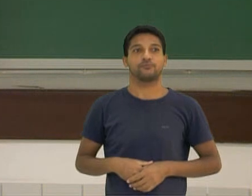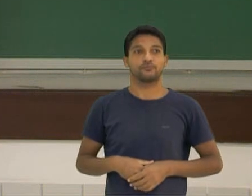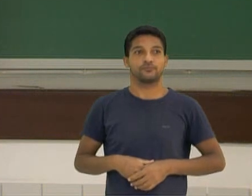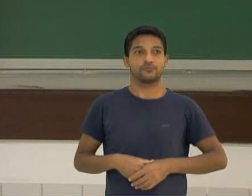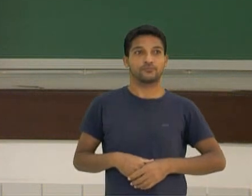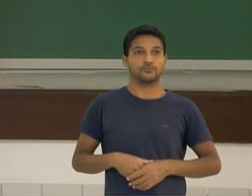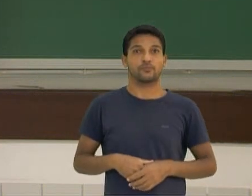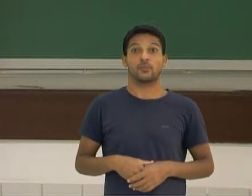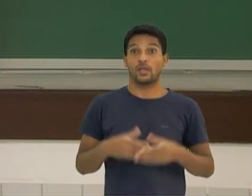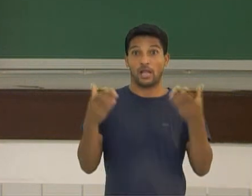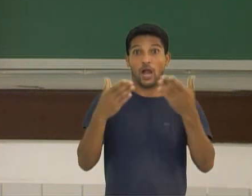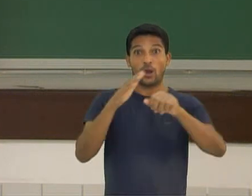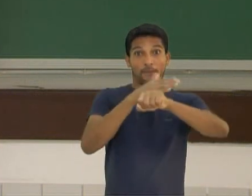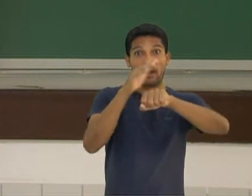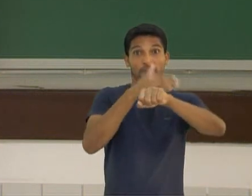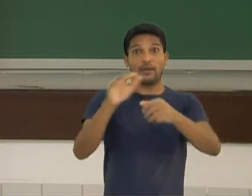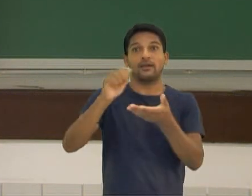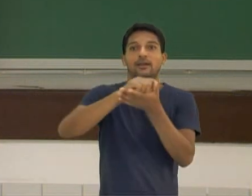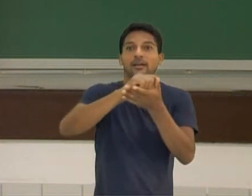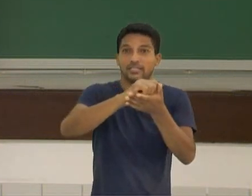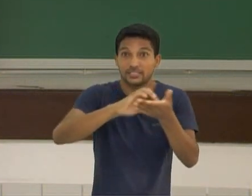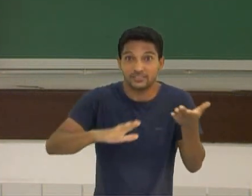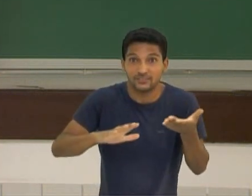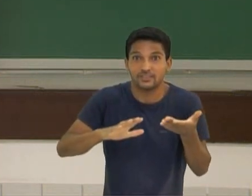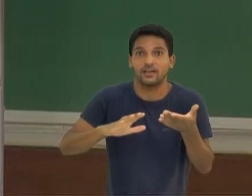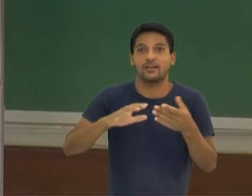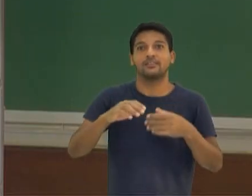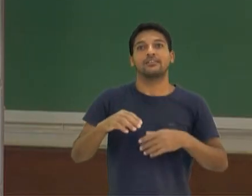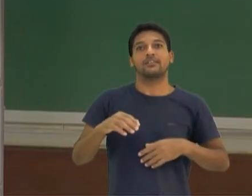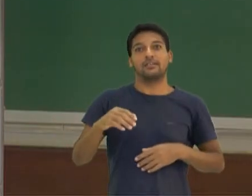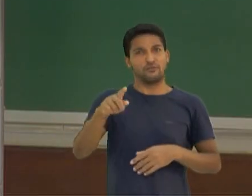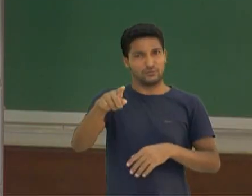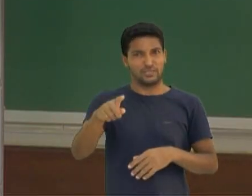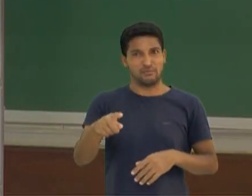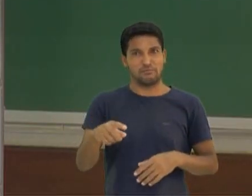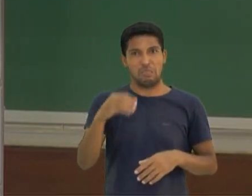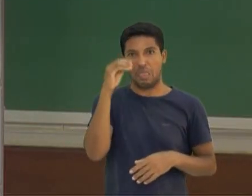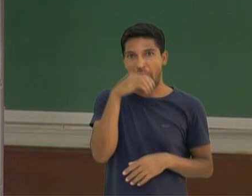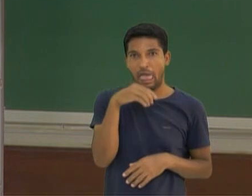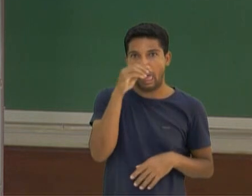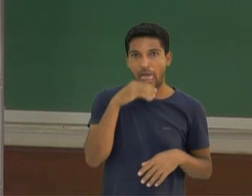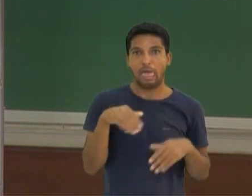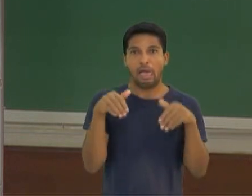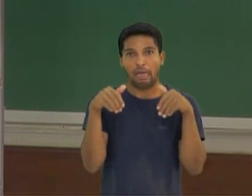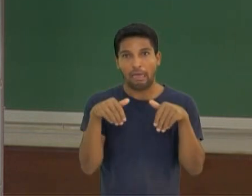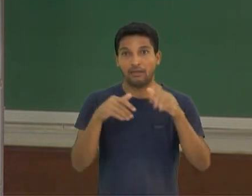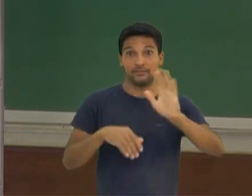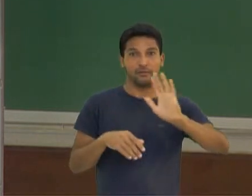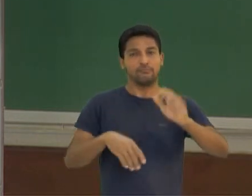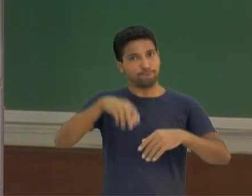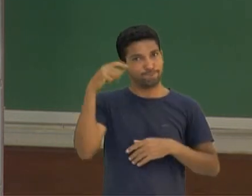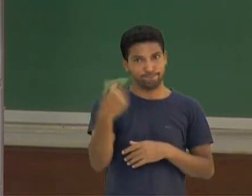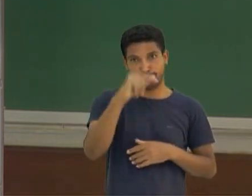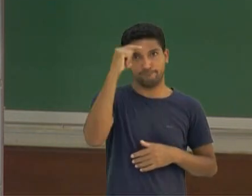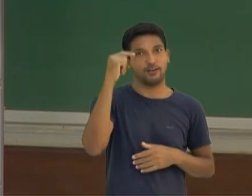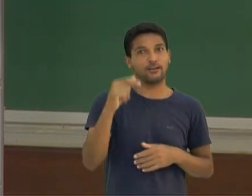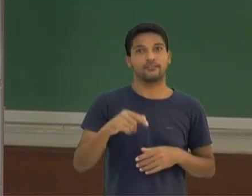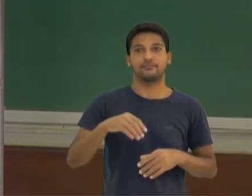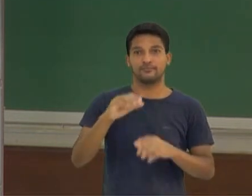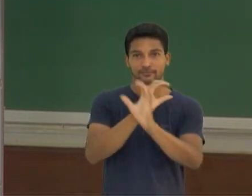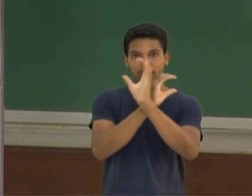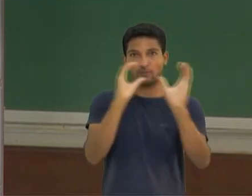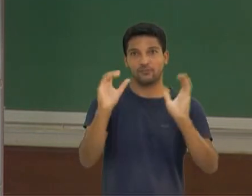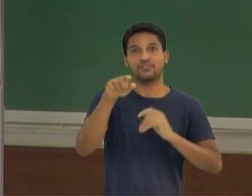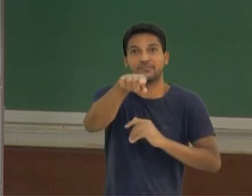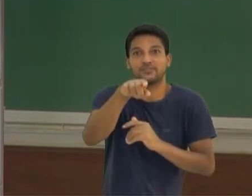de praticar, chegou a hora de fazer exercício sem dar mole, beleza, galera? Confio em vocês, vai? Primeiro